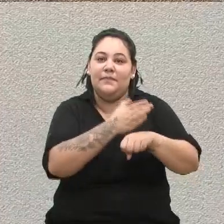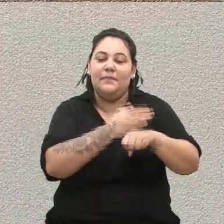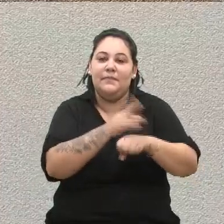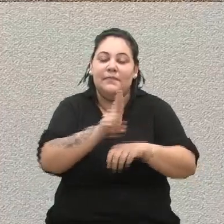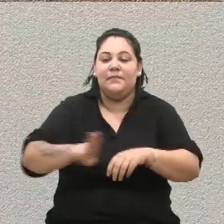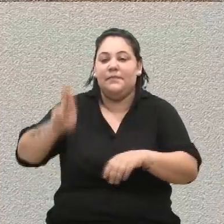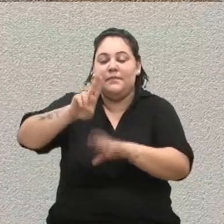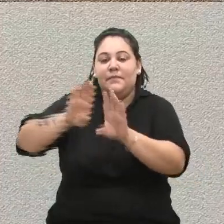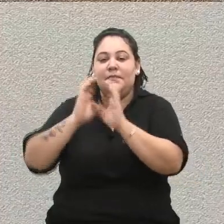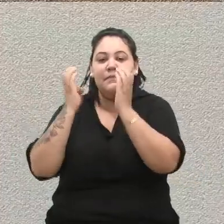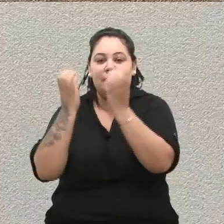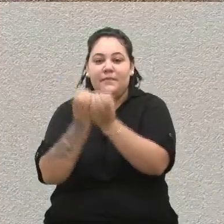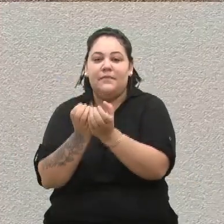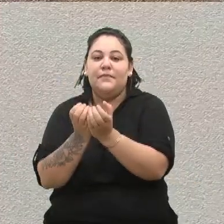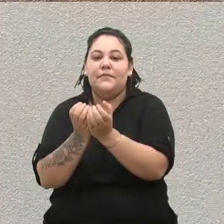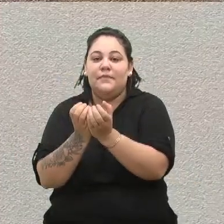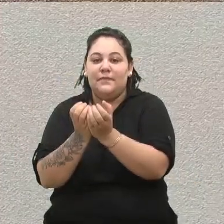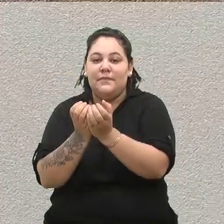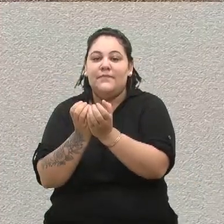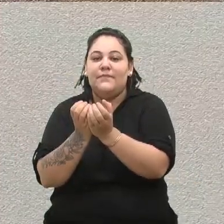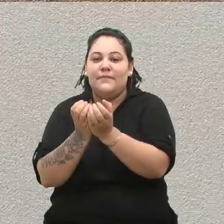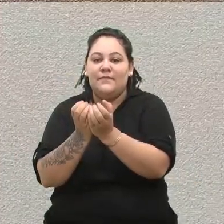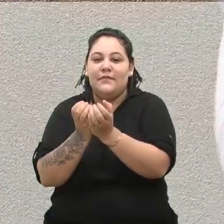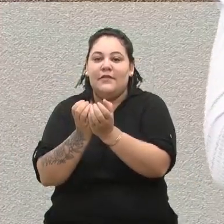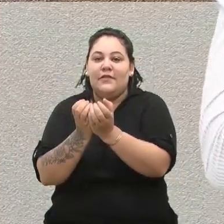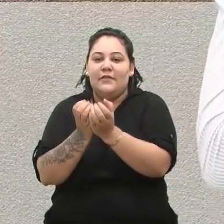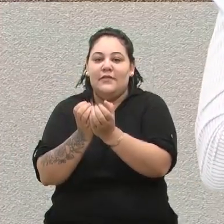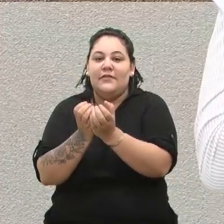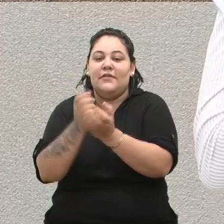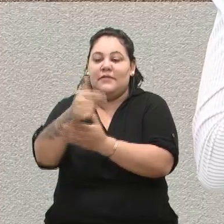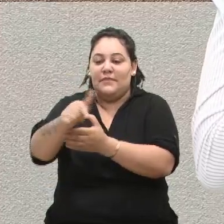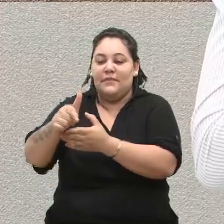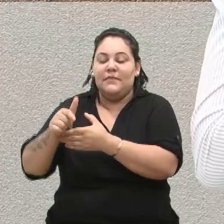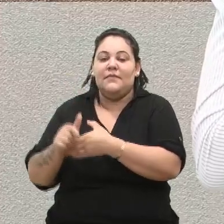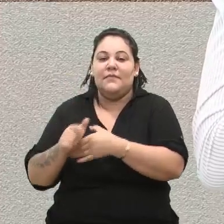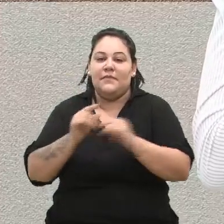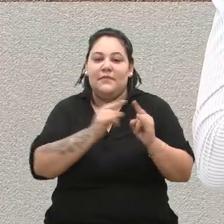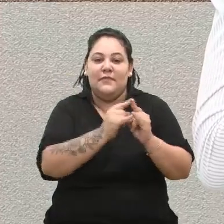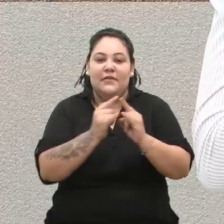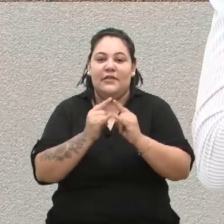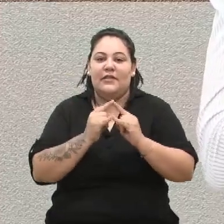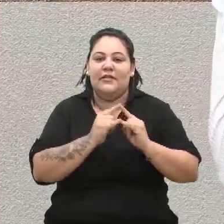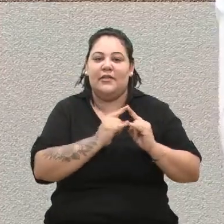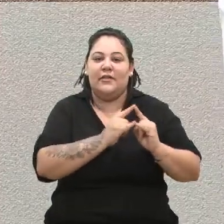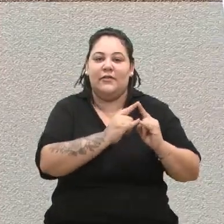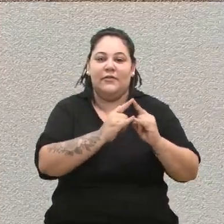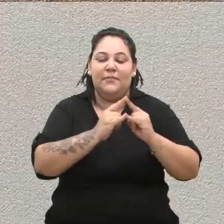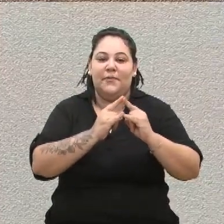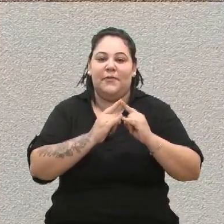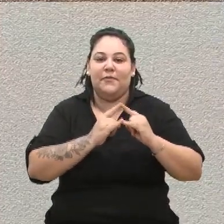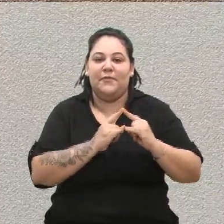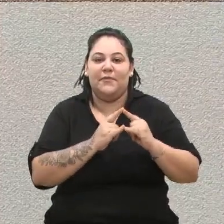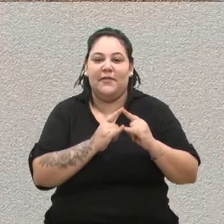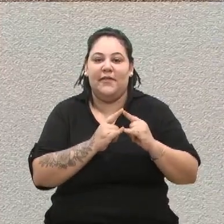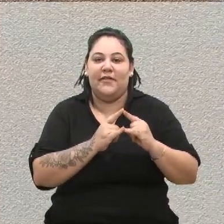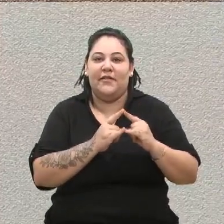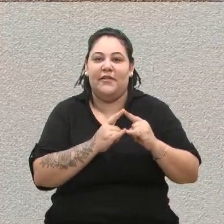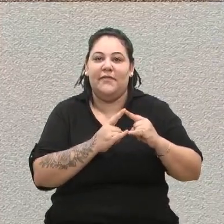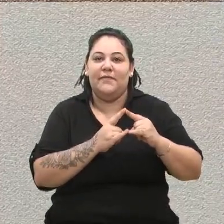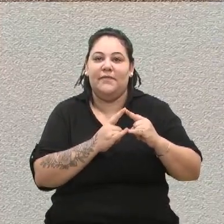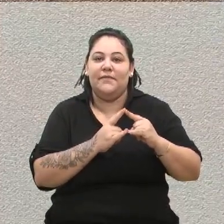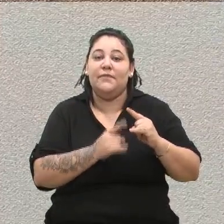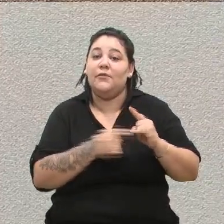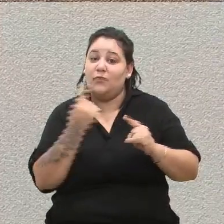comunitários, de outras entidades, de associações, e esta é uma das entidades